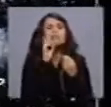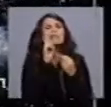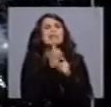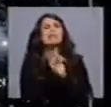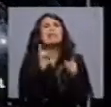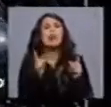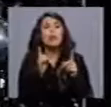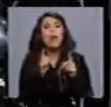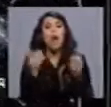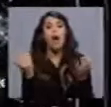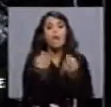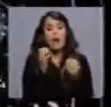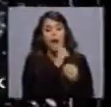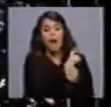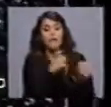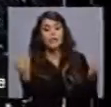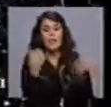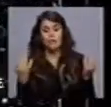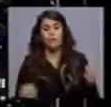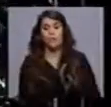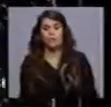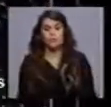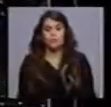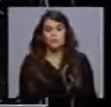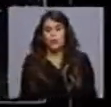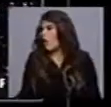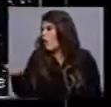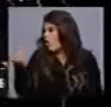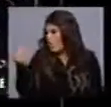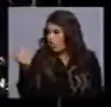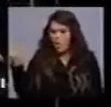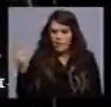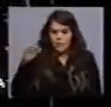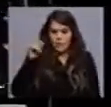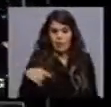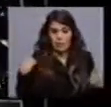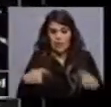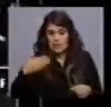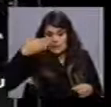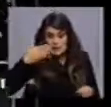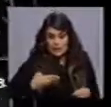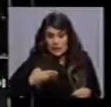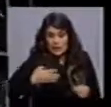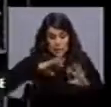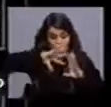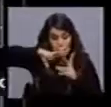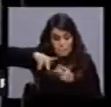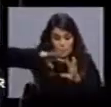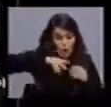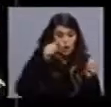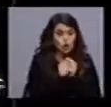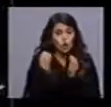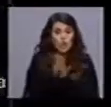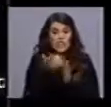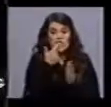Porque foi anunciado há alguns meses, aliás, há poucas semanas, e então temos 7 planetas, eventualmente todos eles